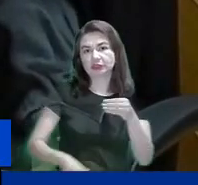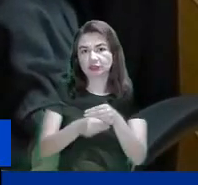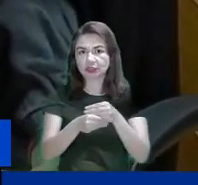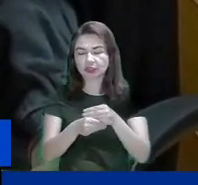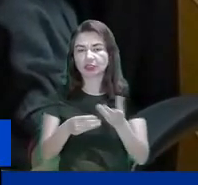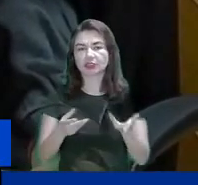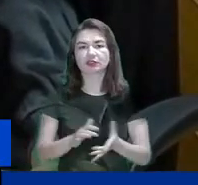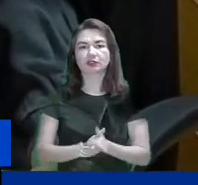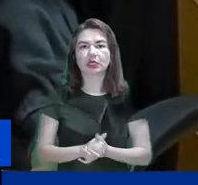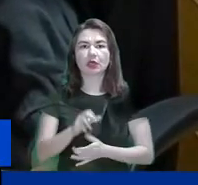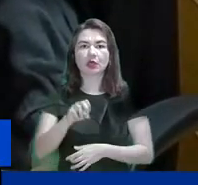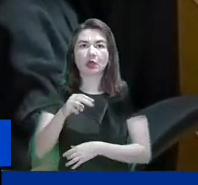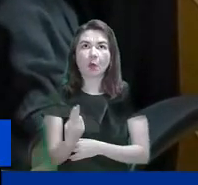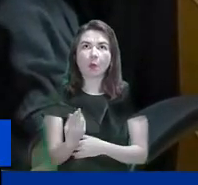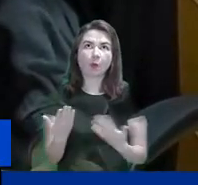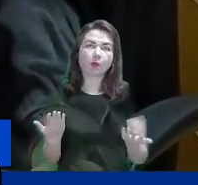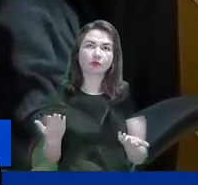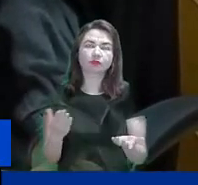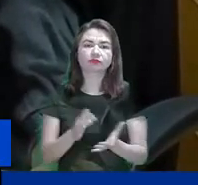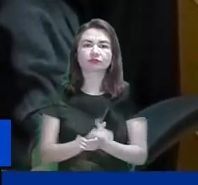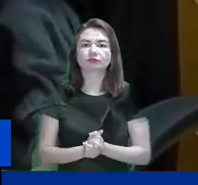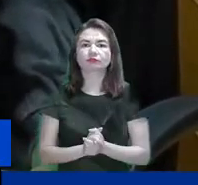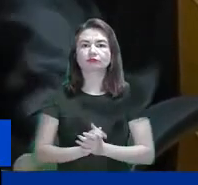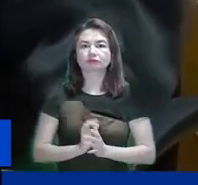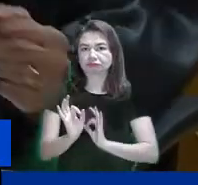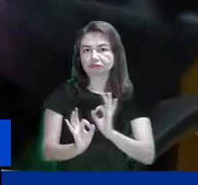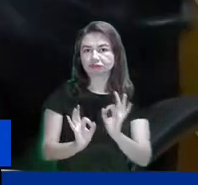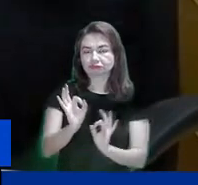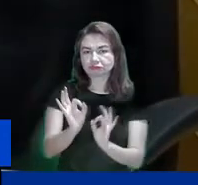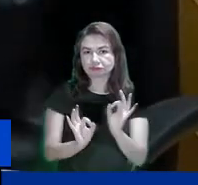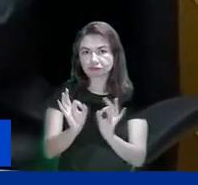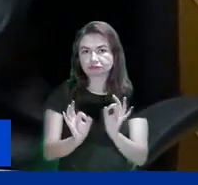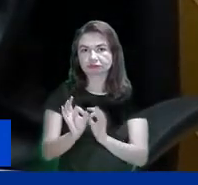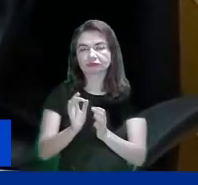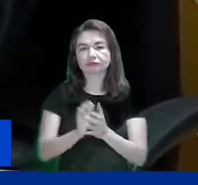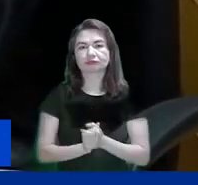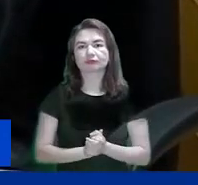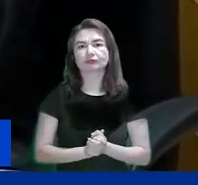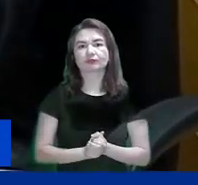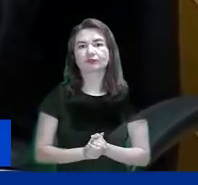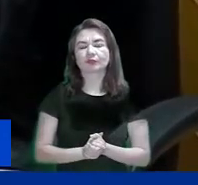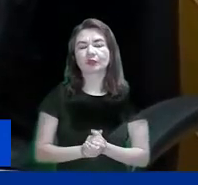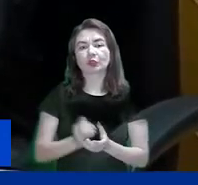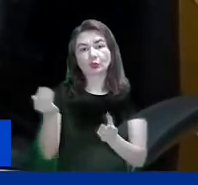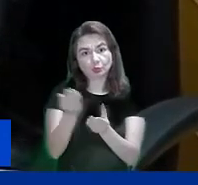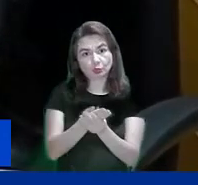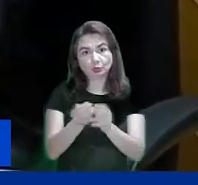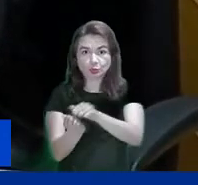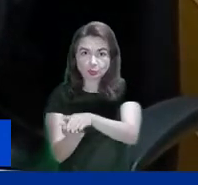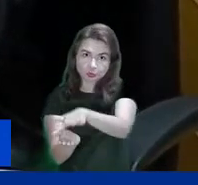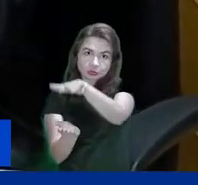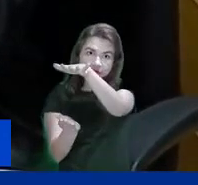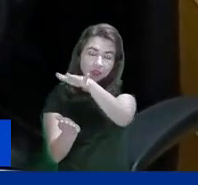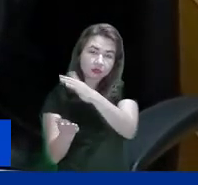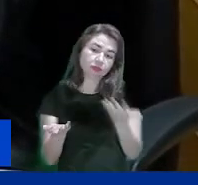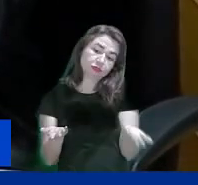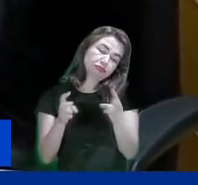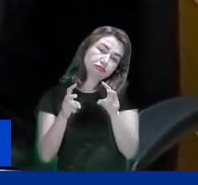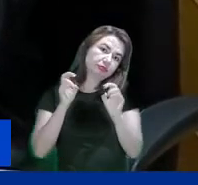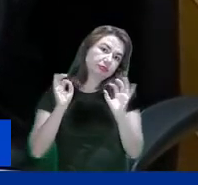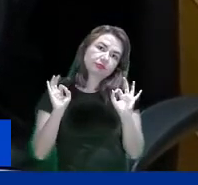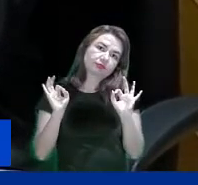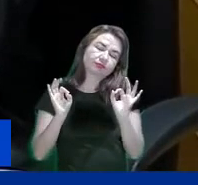decisão ou, excepcionalmente, ser reformada. No caso dos autos, eu não vislumbro isso. O